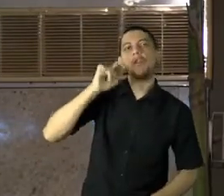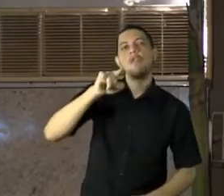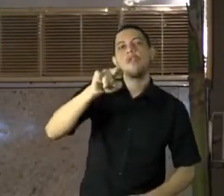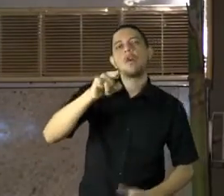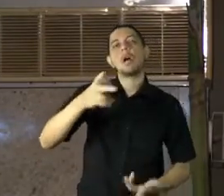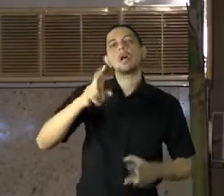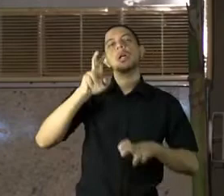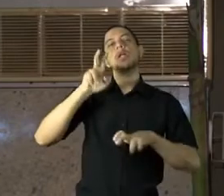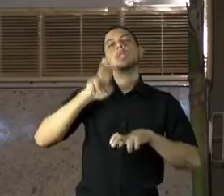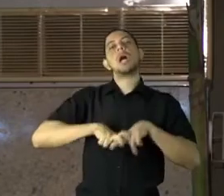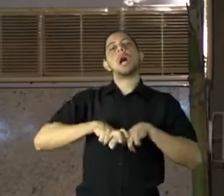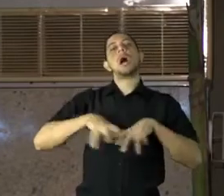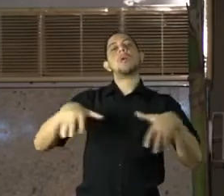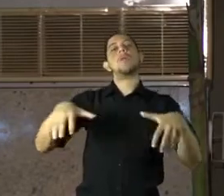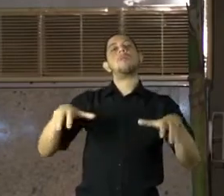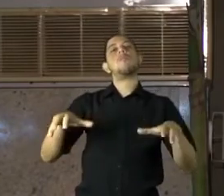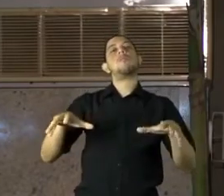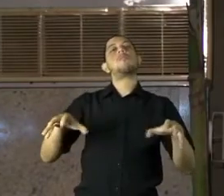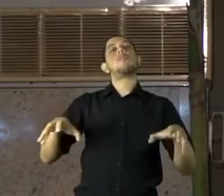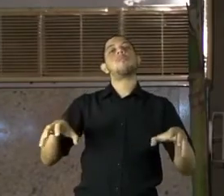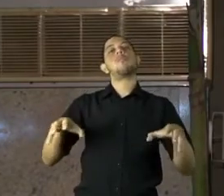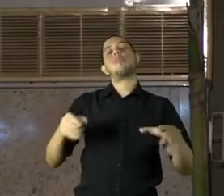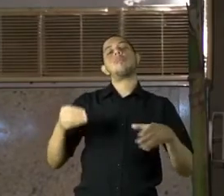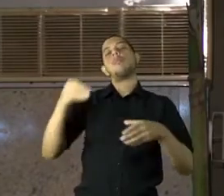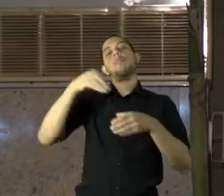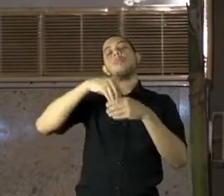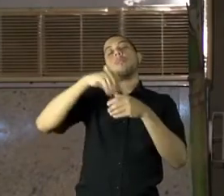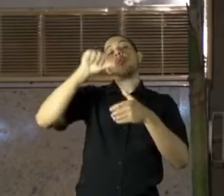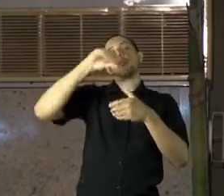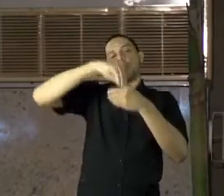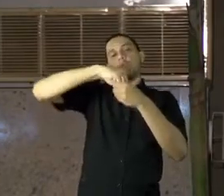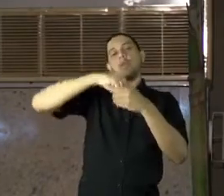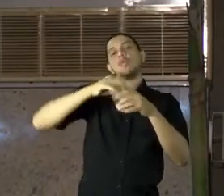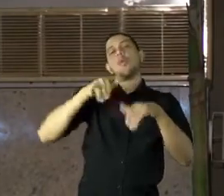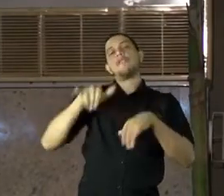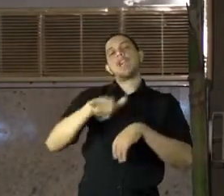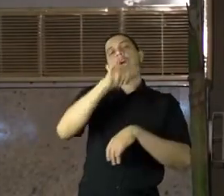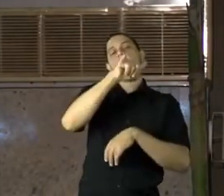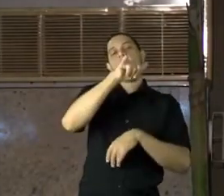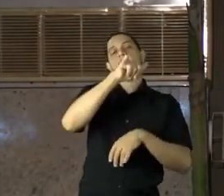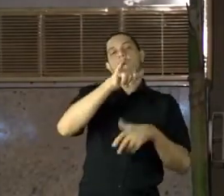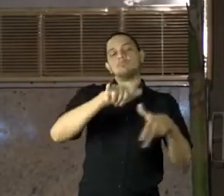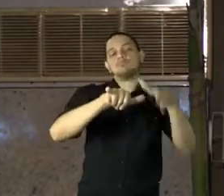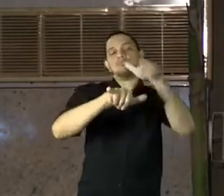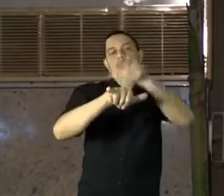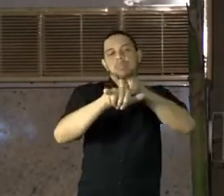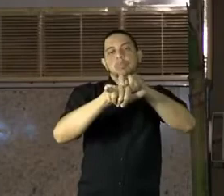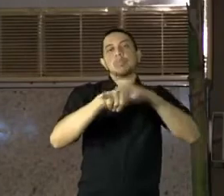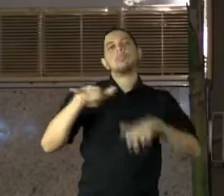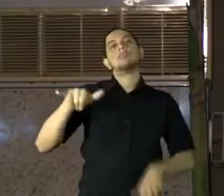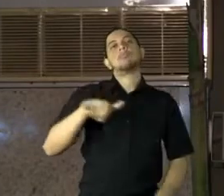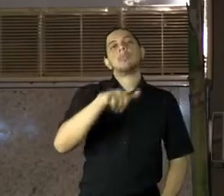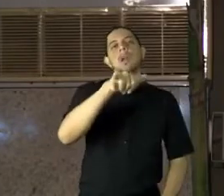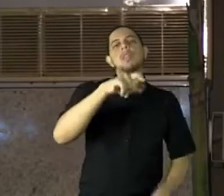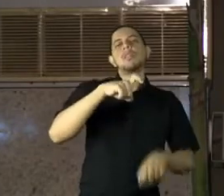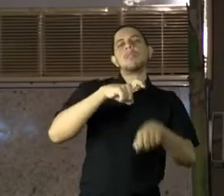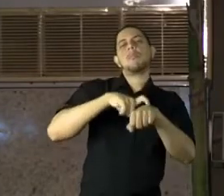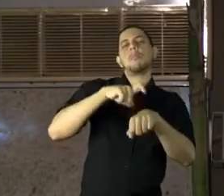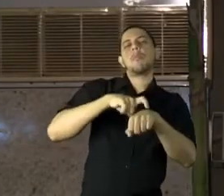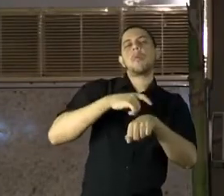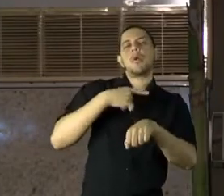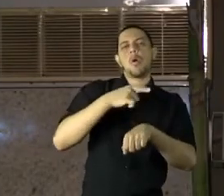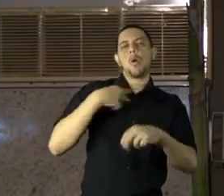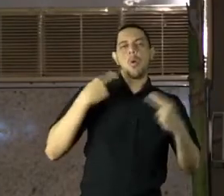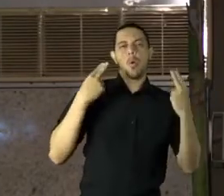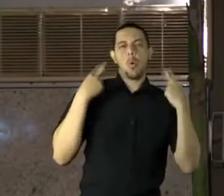sentado numa poltrona no banco dentro de um avião E aí chegou aquele momento em que o comandante Costuma se comunicar com os